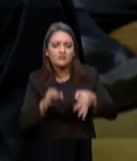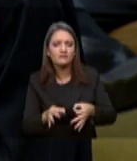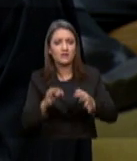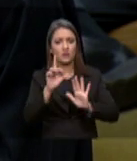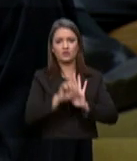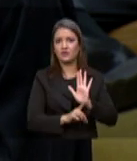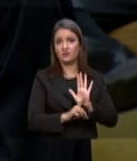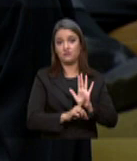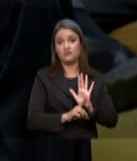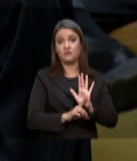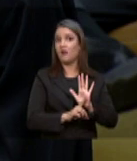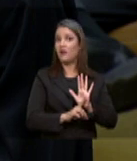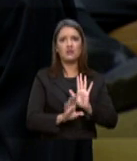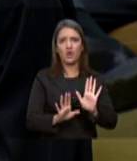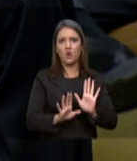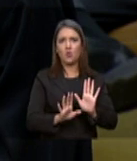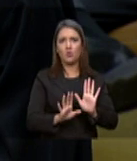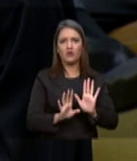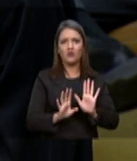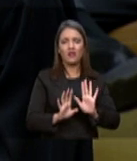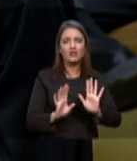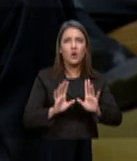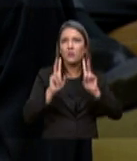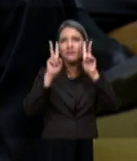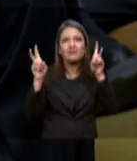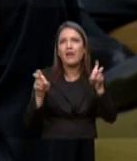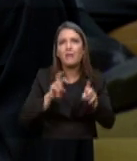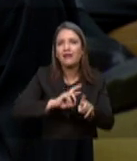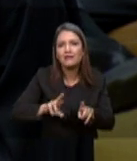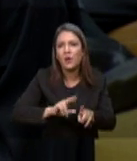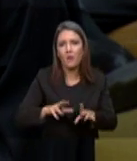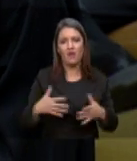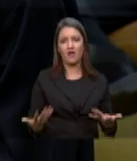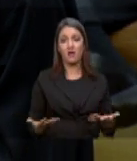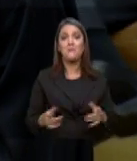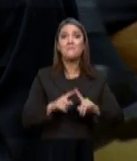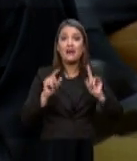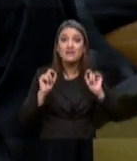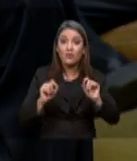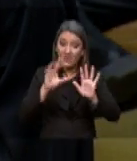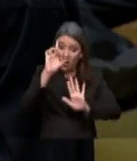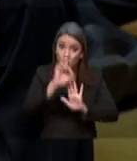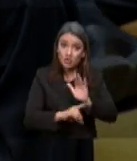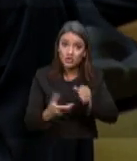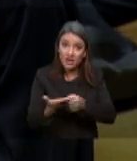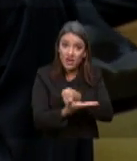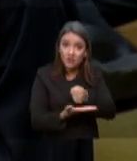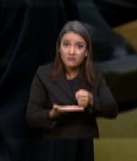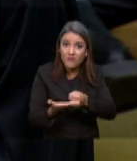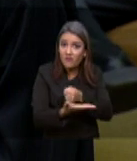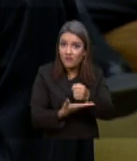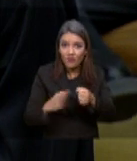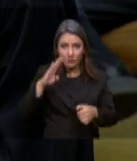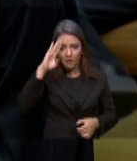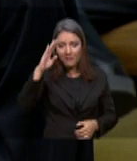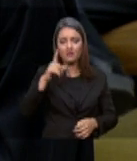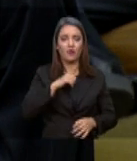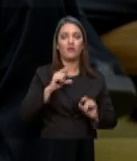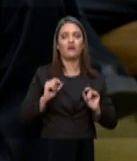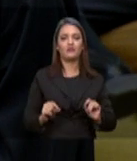desses direitos, porque não é disso que se trata, e sim de direitos fundamentais que estão